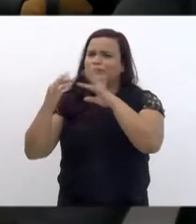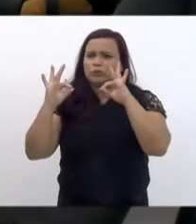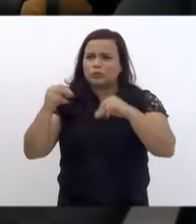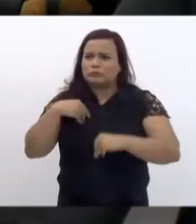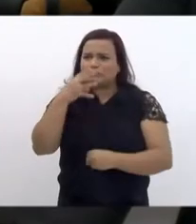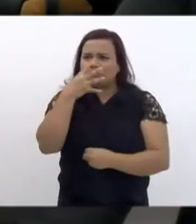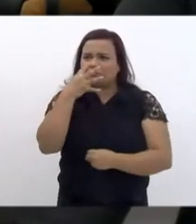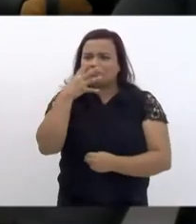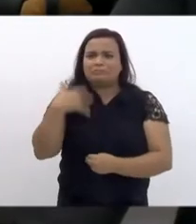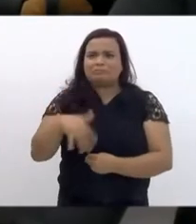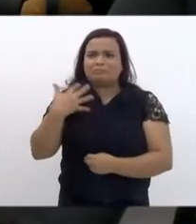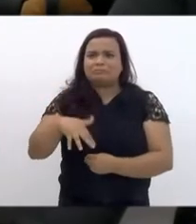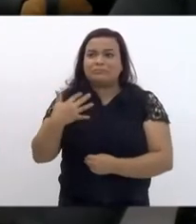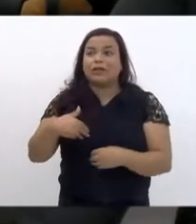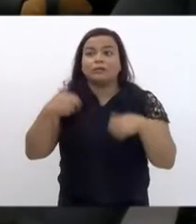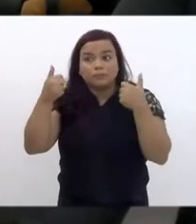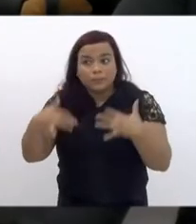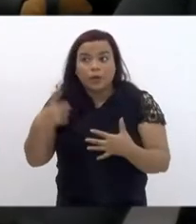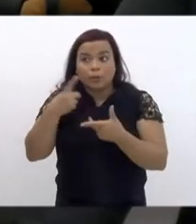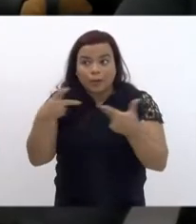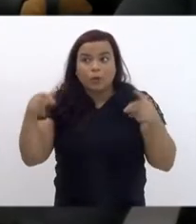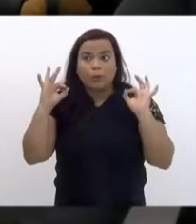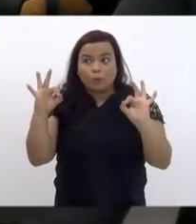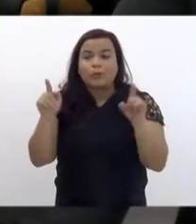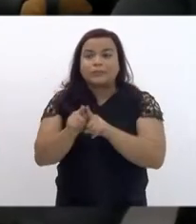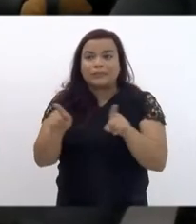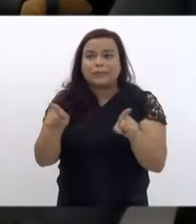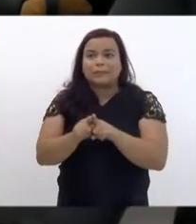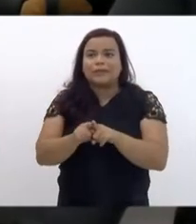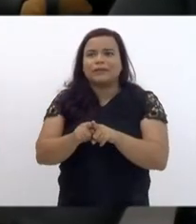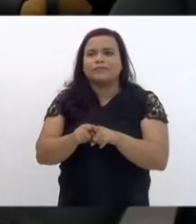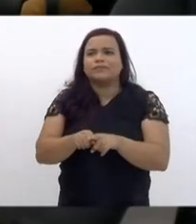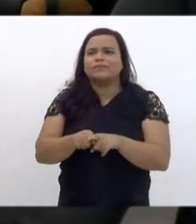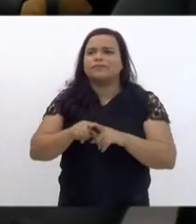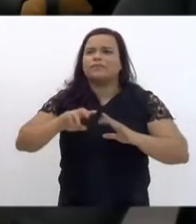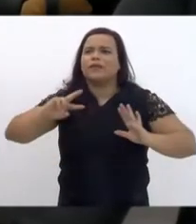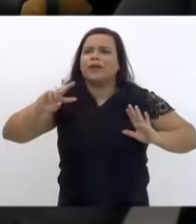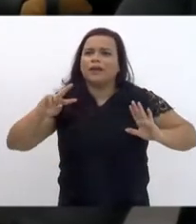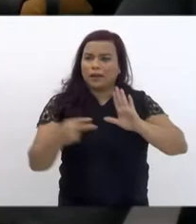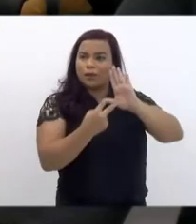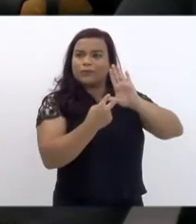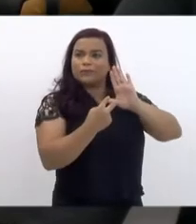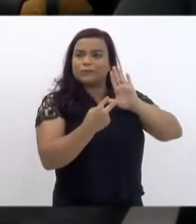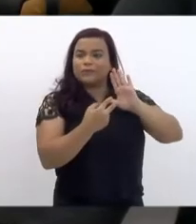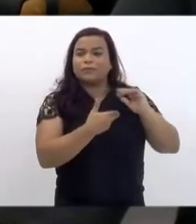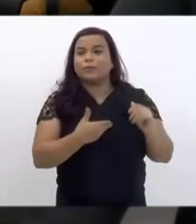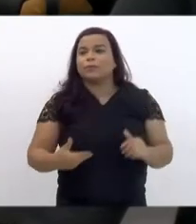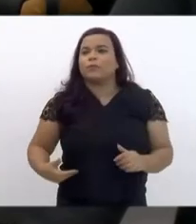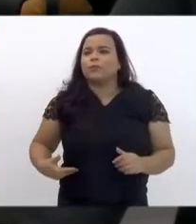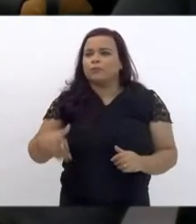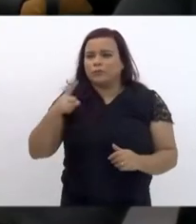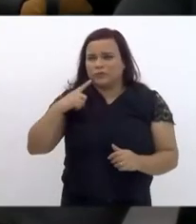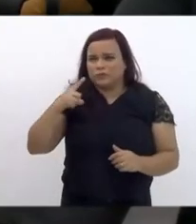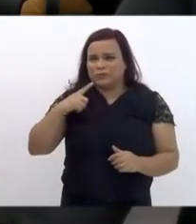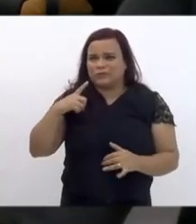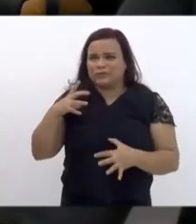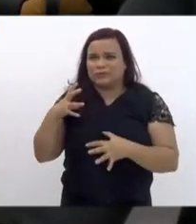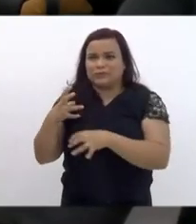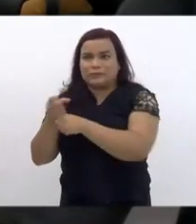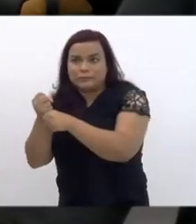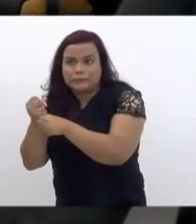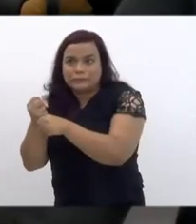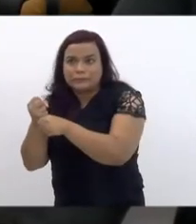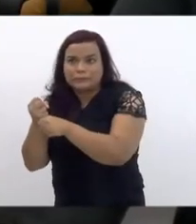destaco algo impressionante também. É o reconhecimento público do apegado deputado